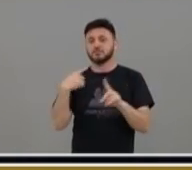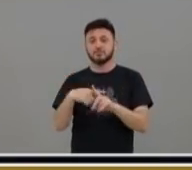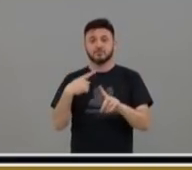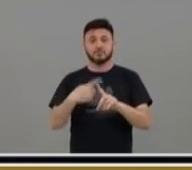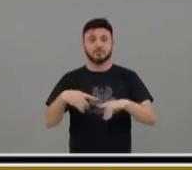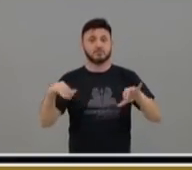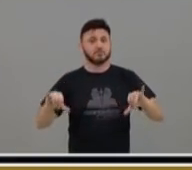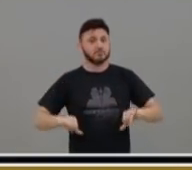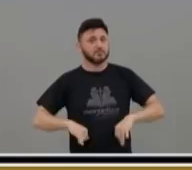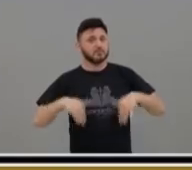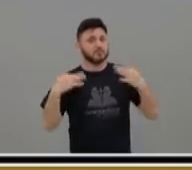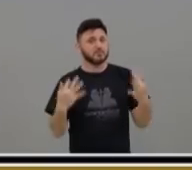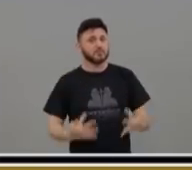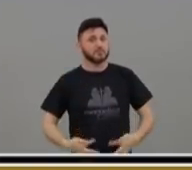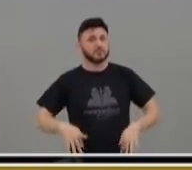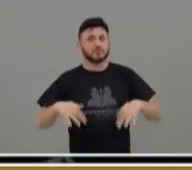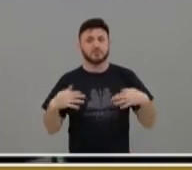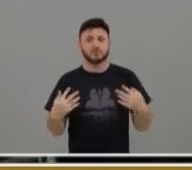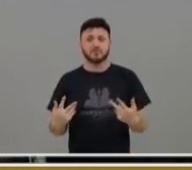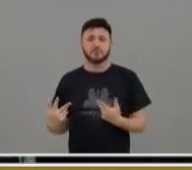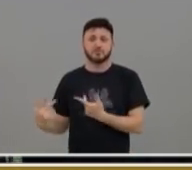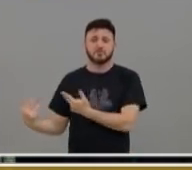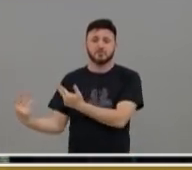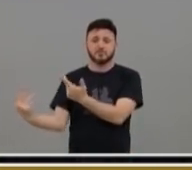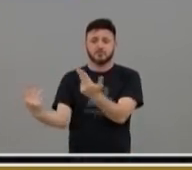de um simples humano,